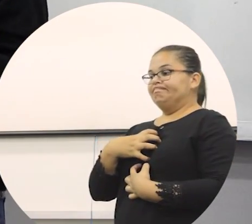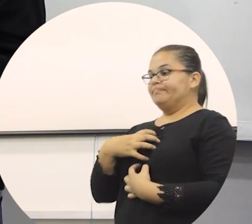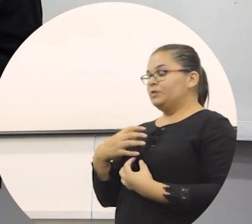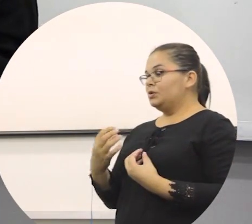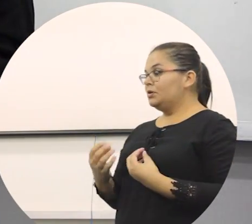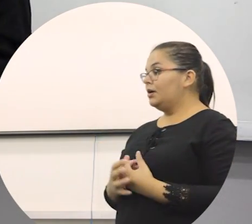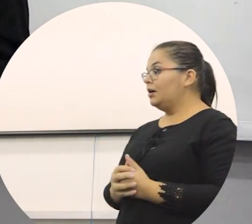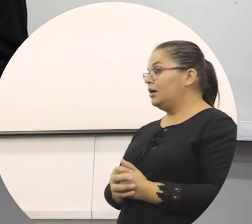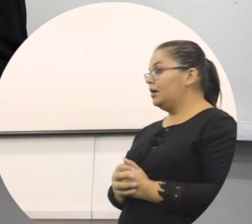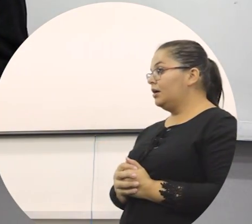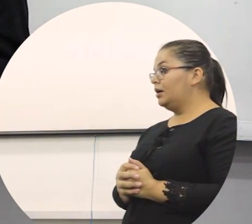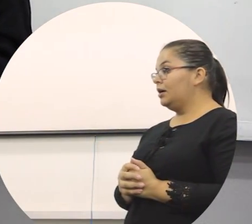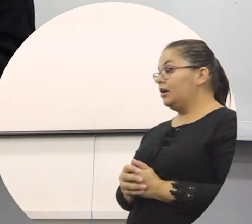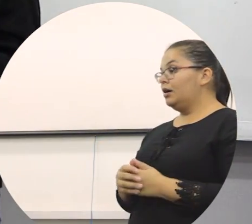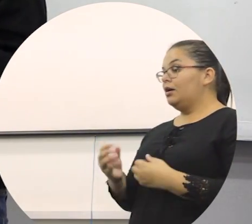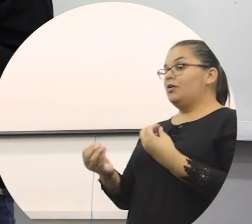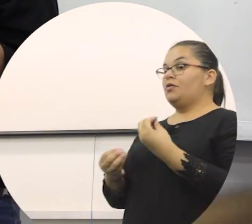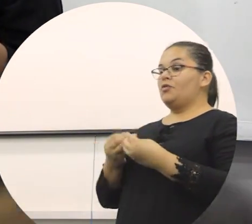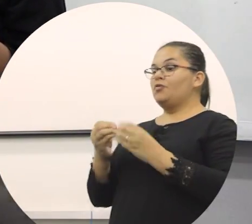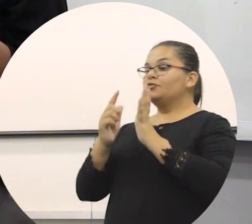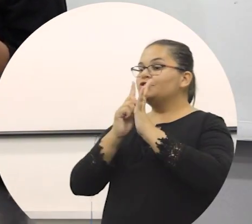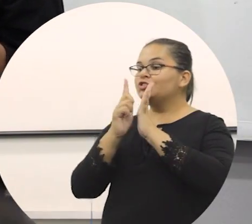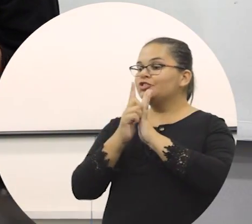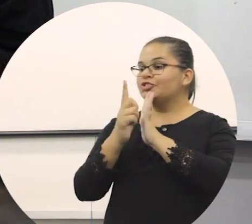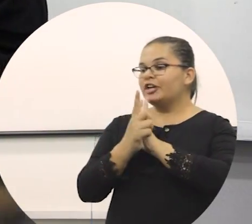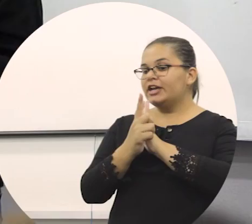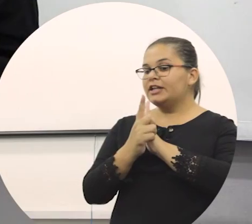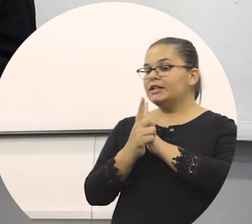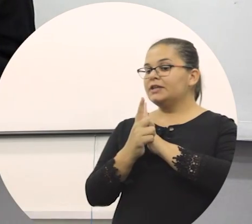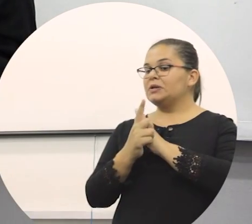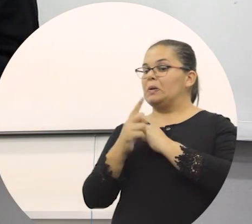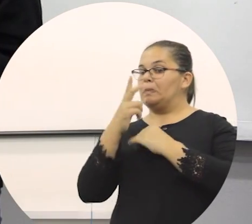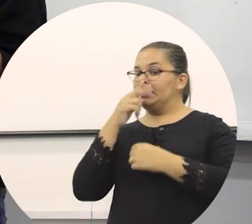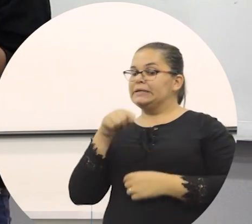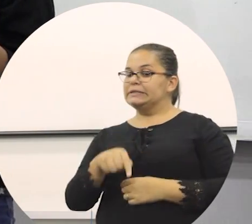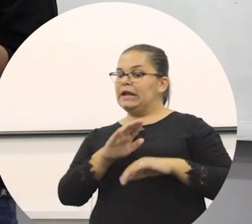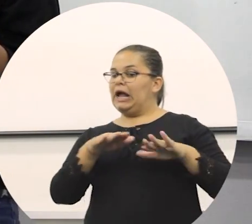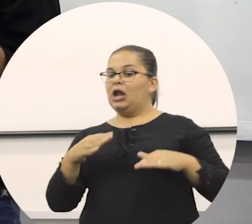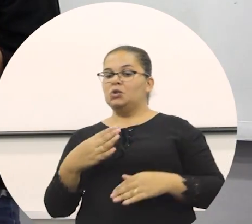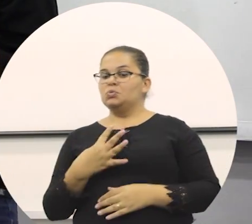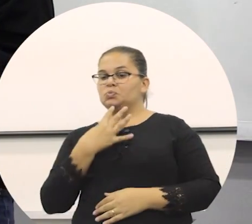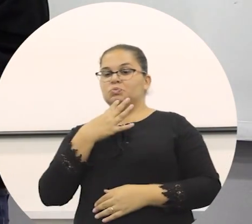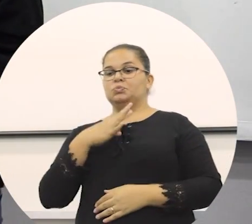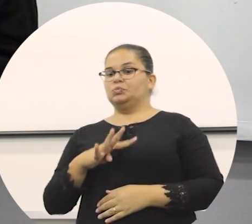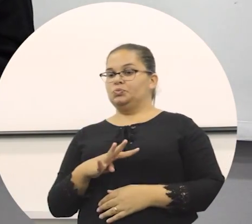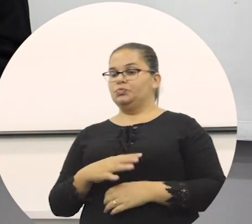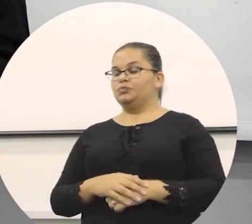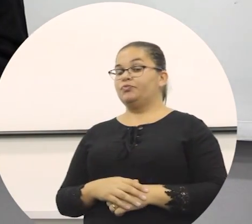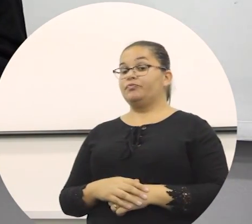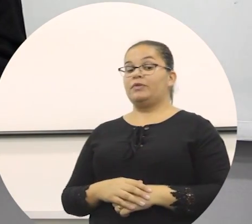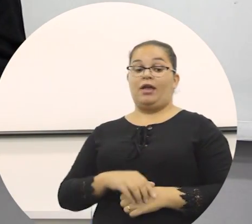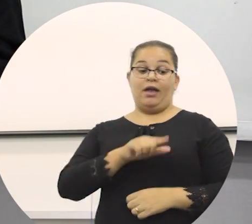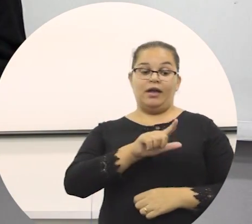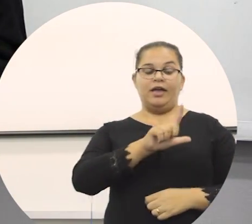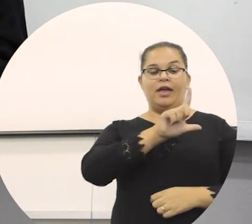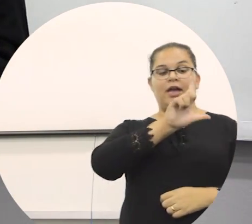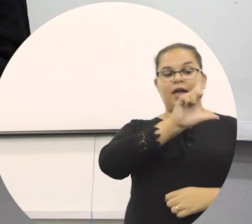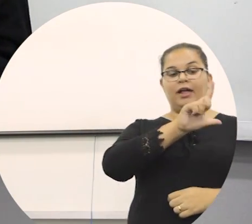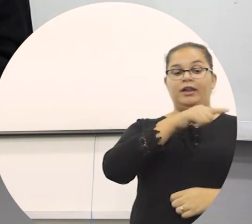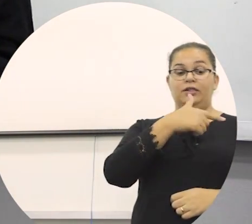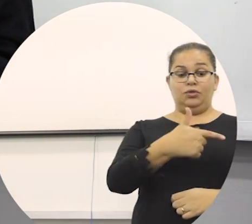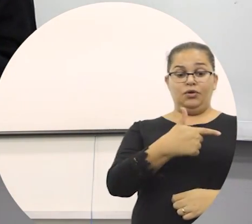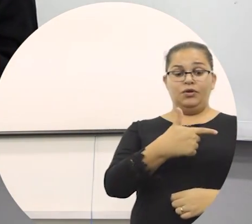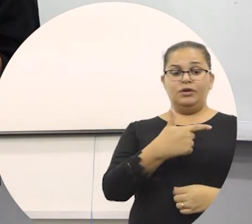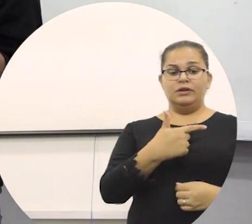questão do ensino dos gêneros. Então, por exemplo, quais são os objetivos que eu tenho enquanto segunda língua, quais são as